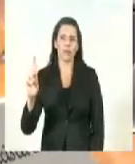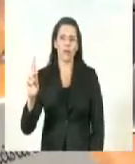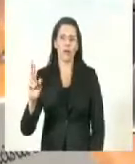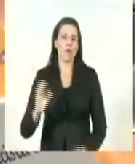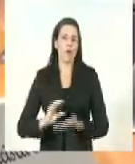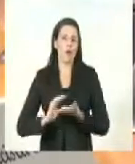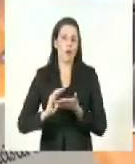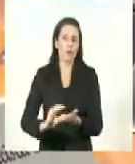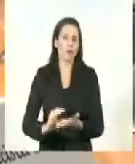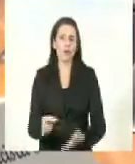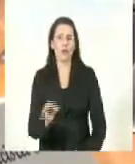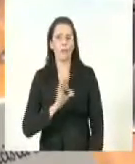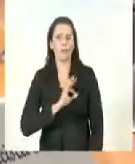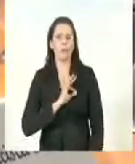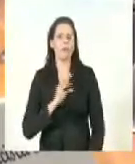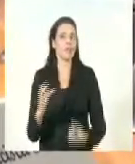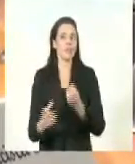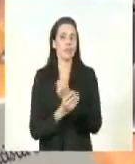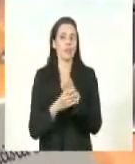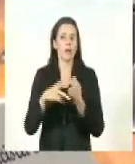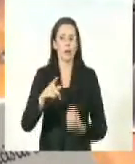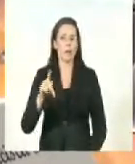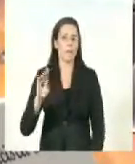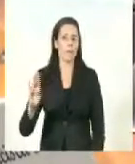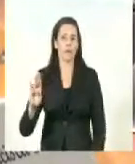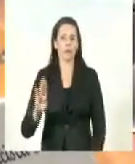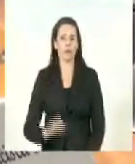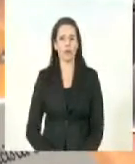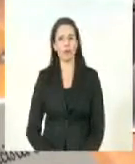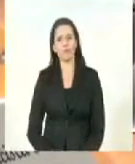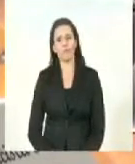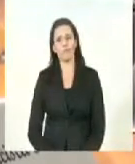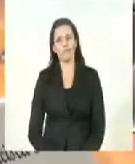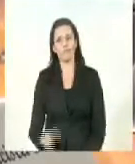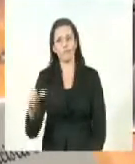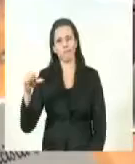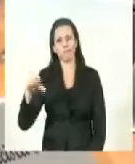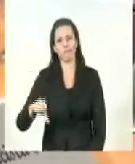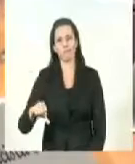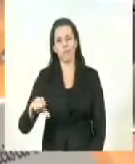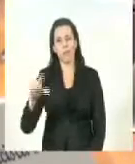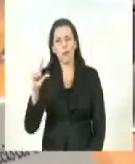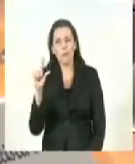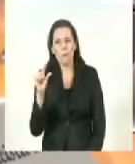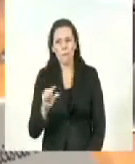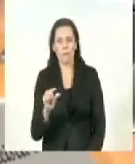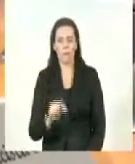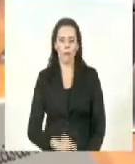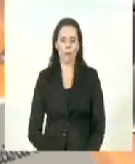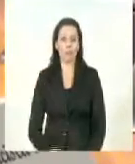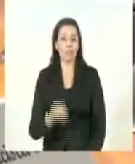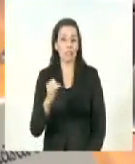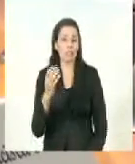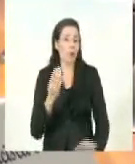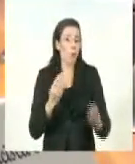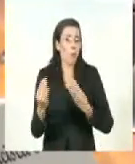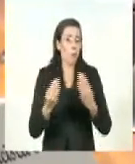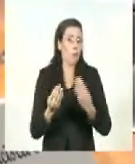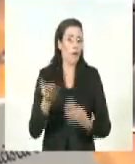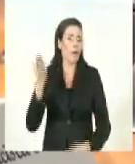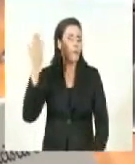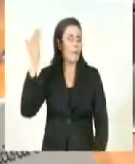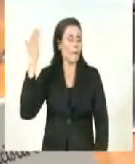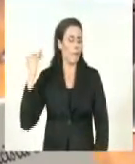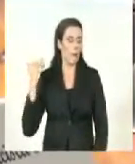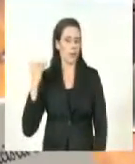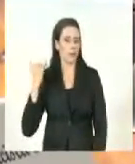se comparado com o que for gasto da forma geral no carnaval.